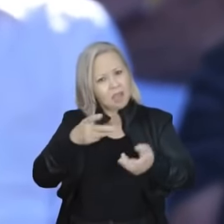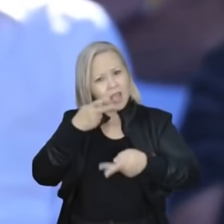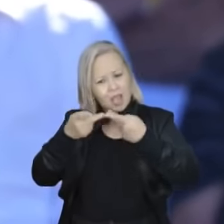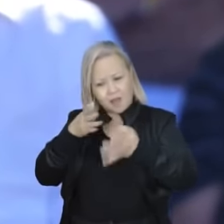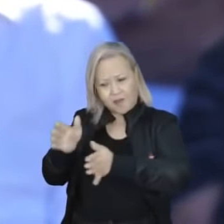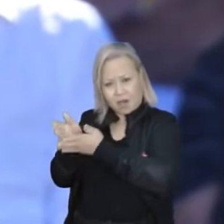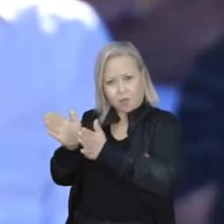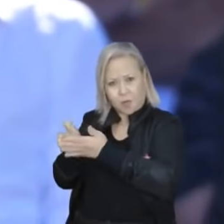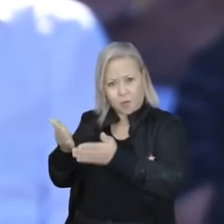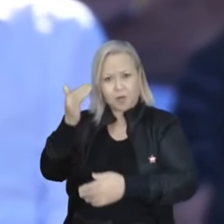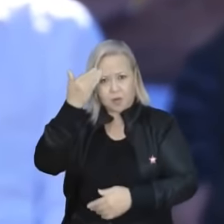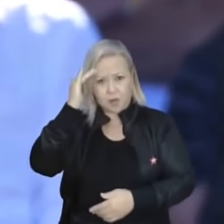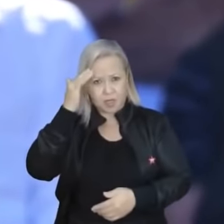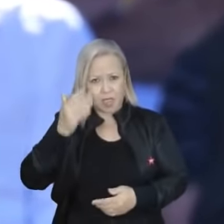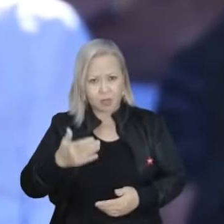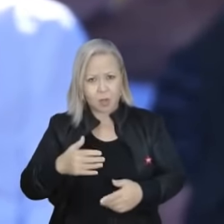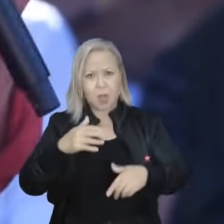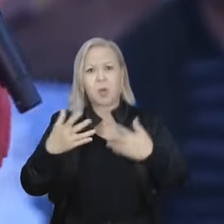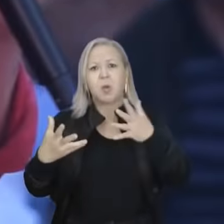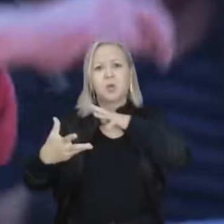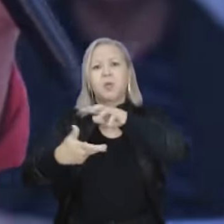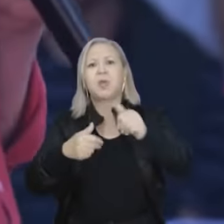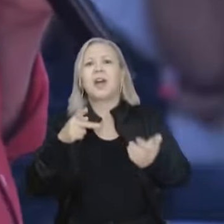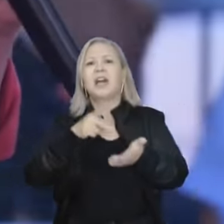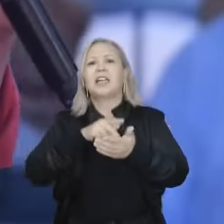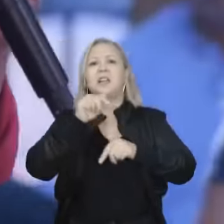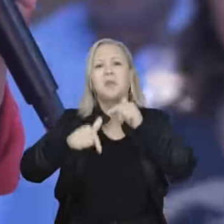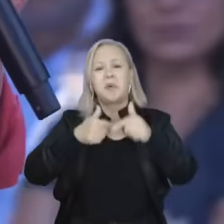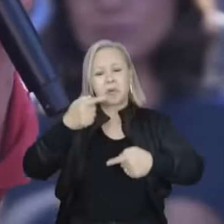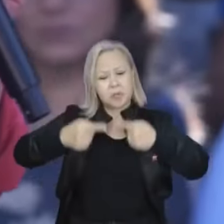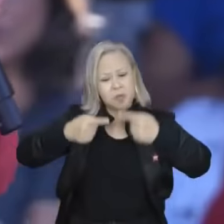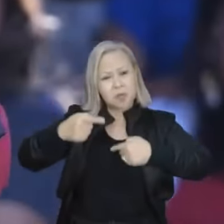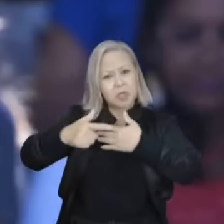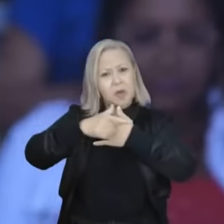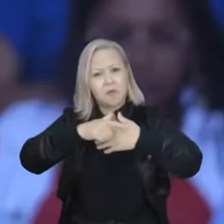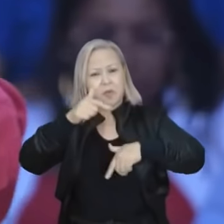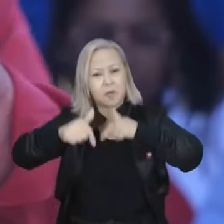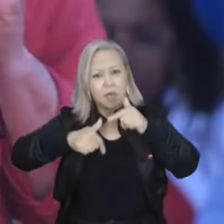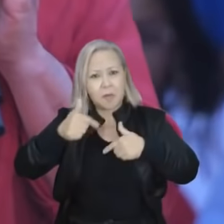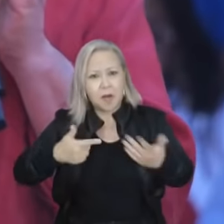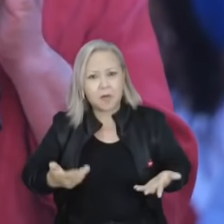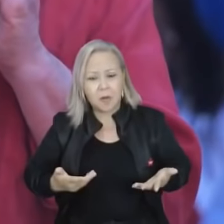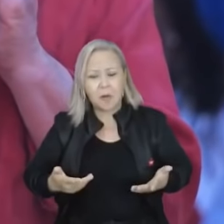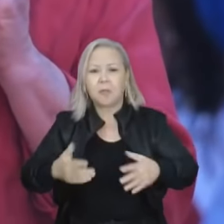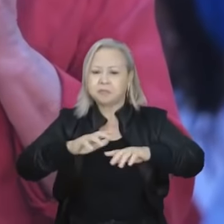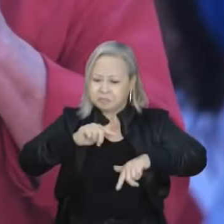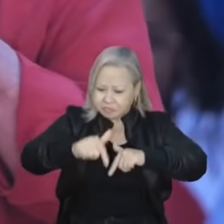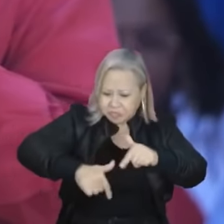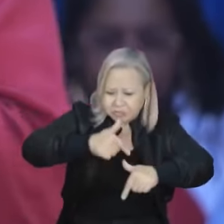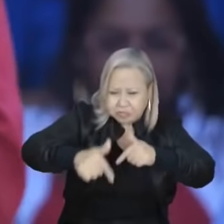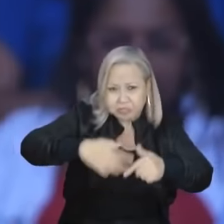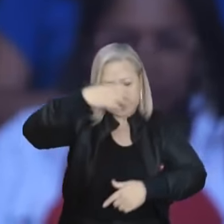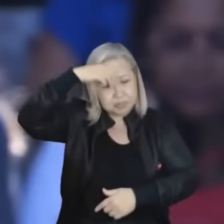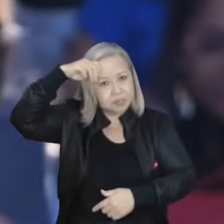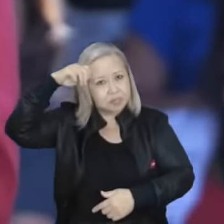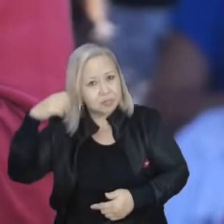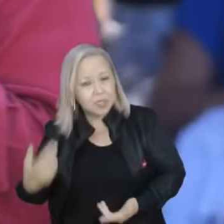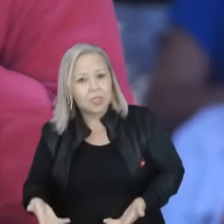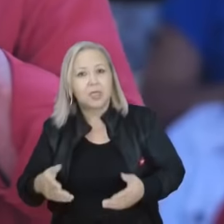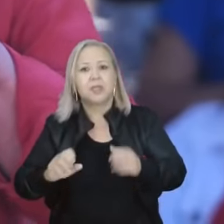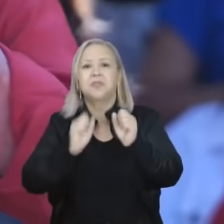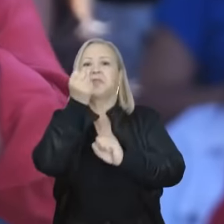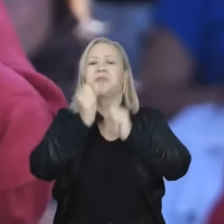do trabalhador de fábrica, quiser discutir o papel do trabalhador no chão de fábrica, me fale que eu conheço. Ele não conhece.